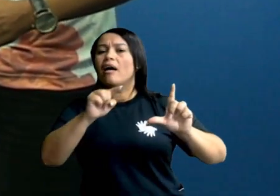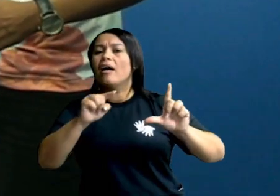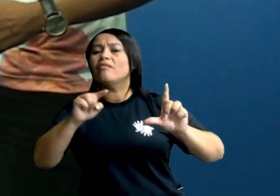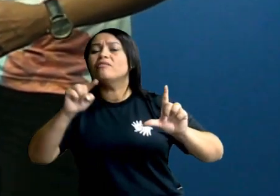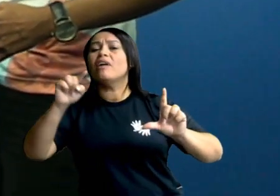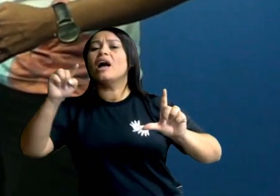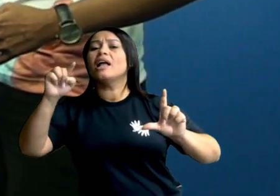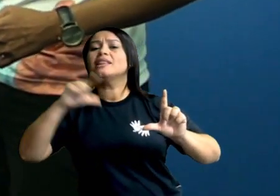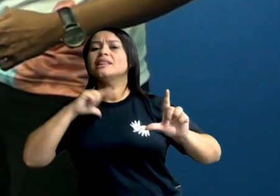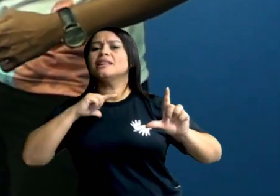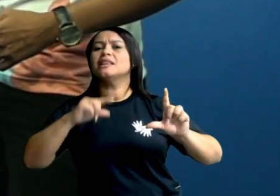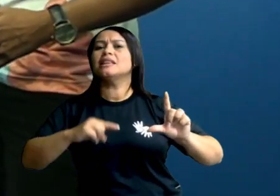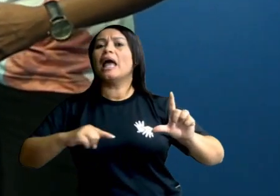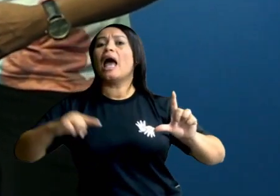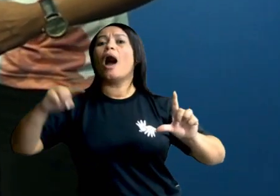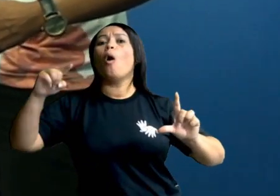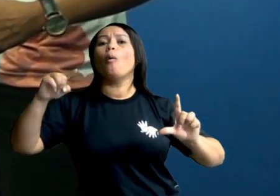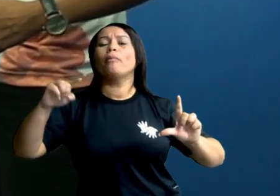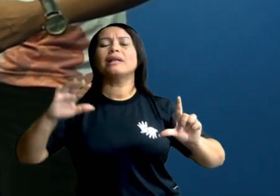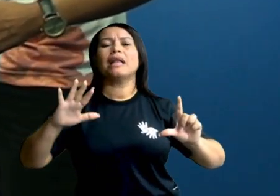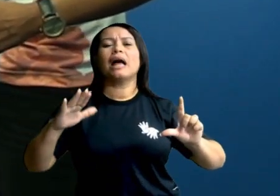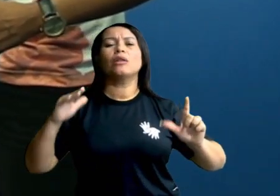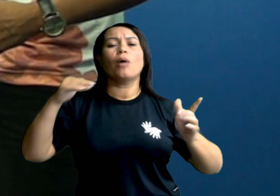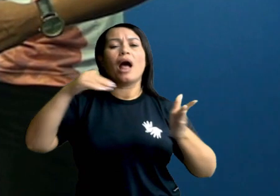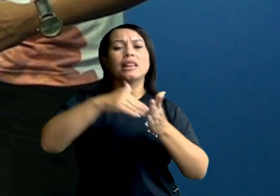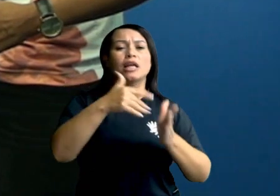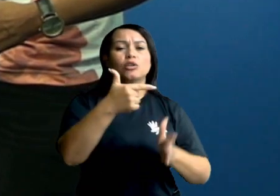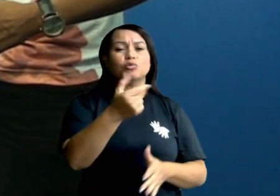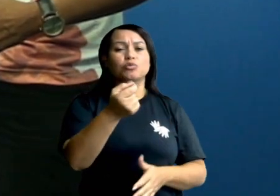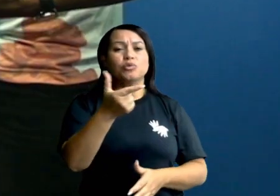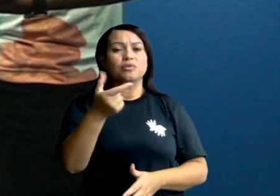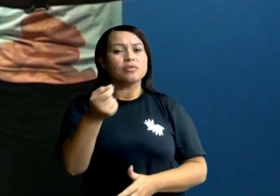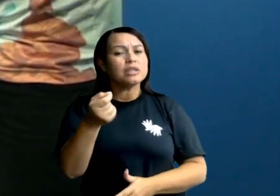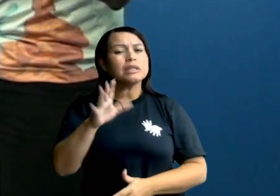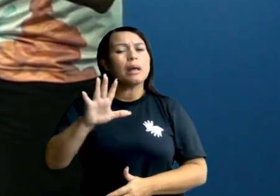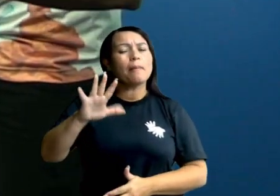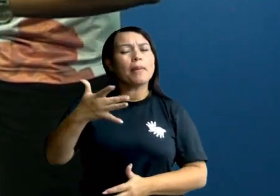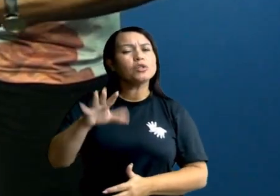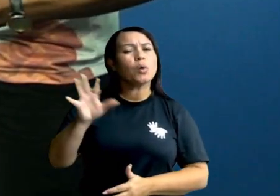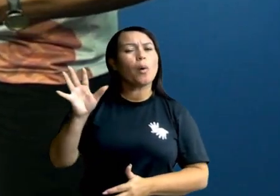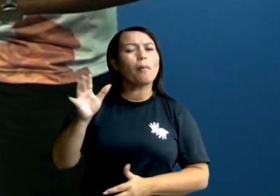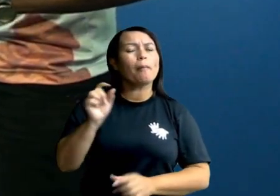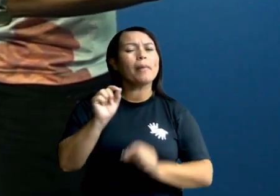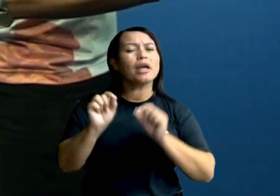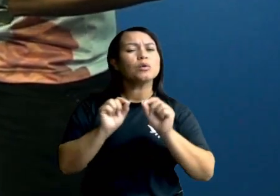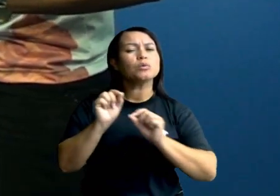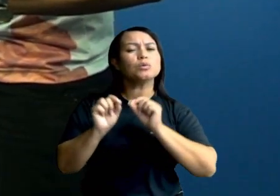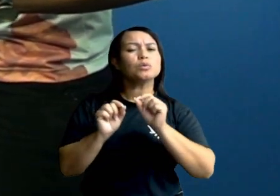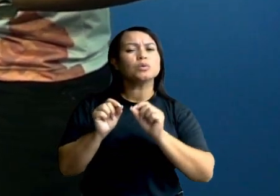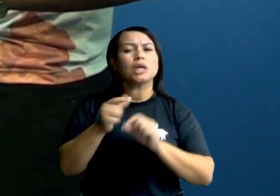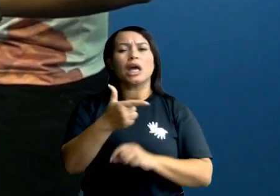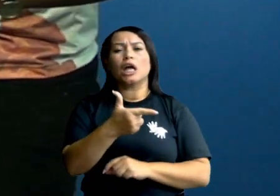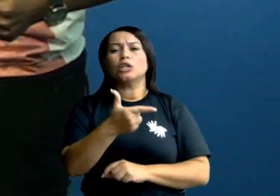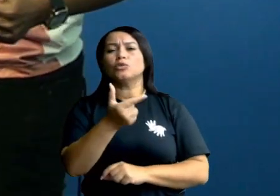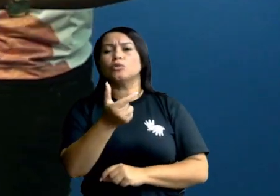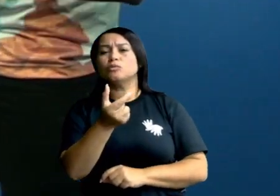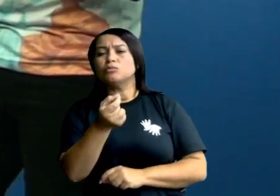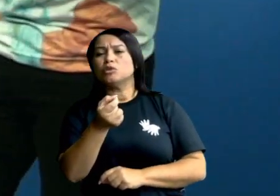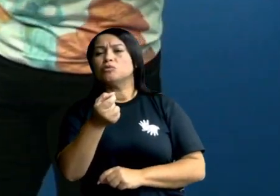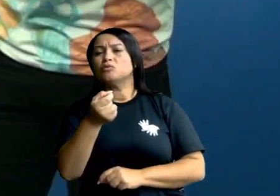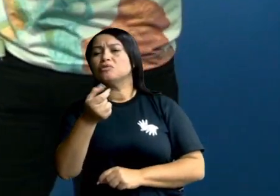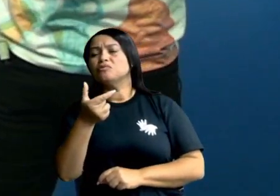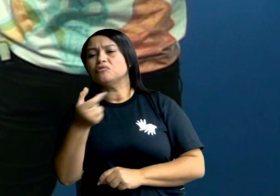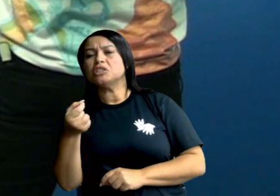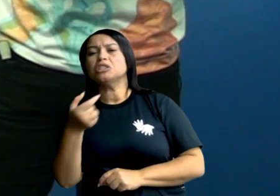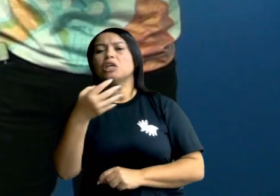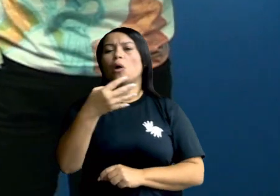tem aumentado até 2020, e logicamente a estimativa e as perspectivas para 2030, 40 e 50 também